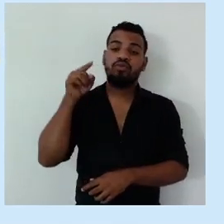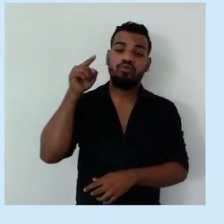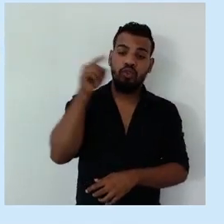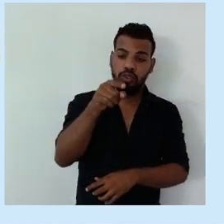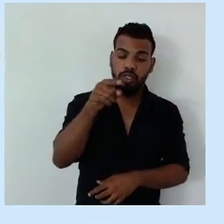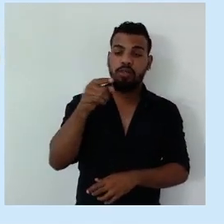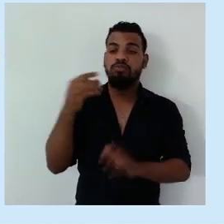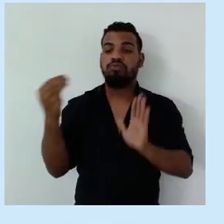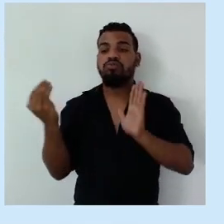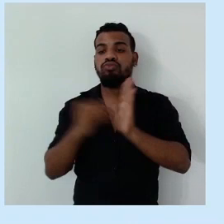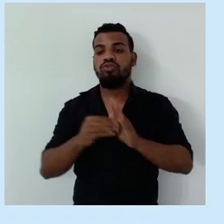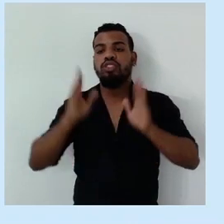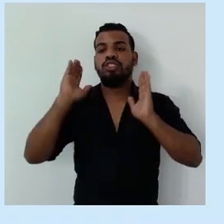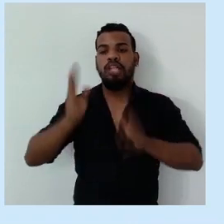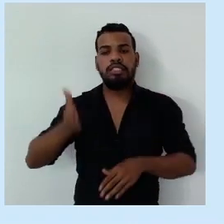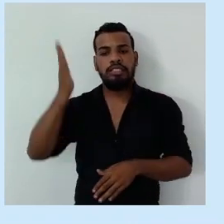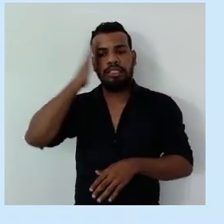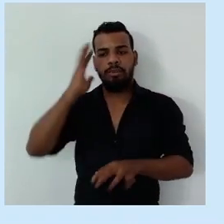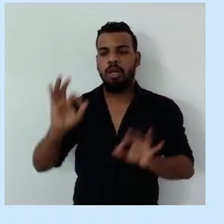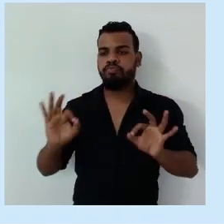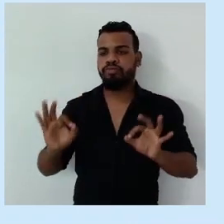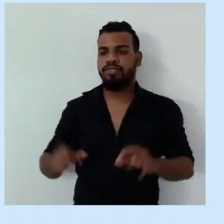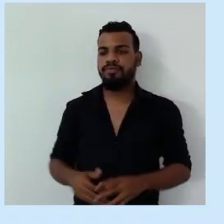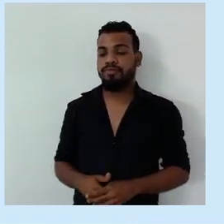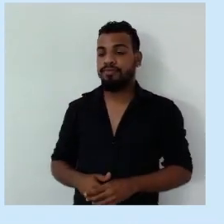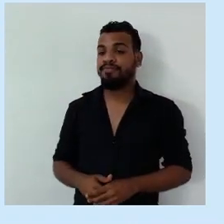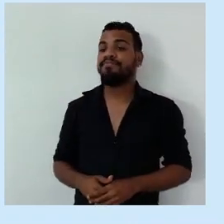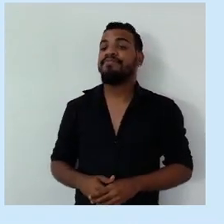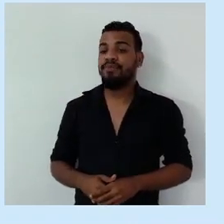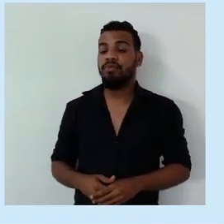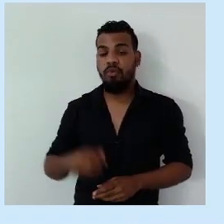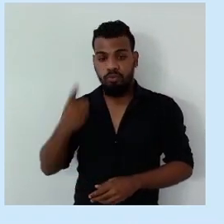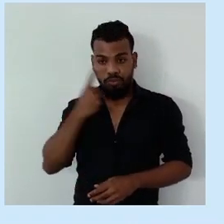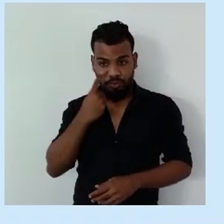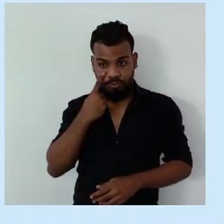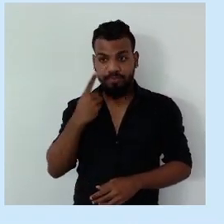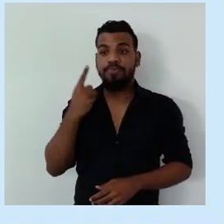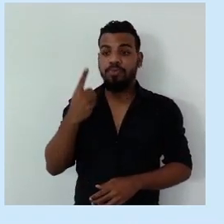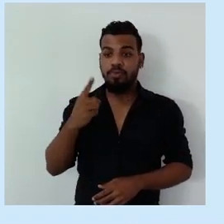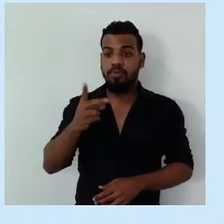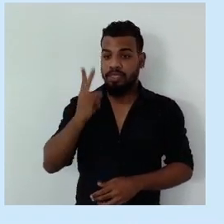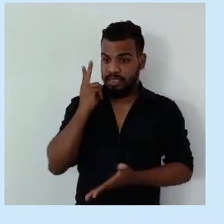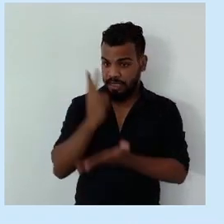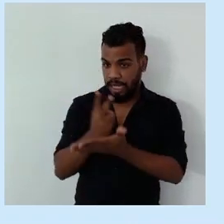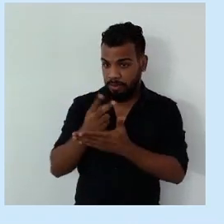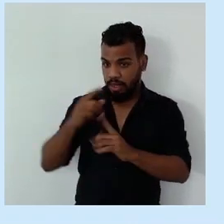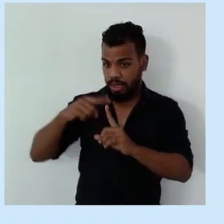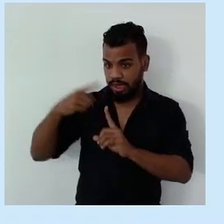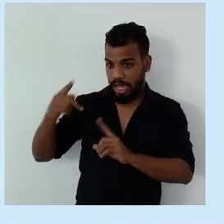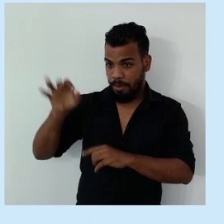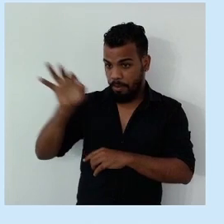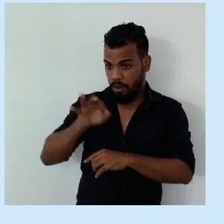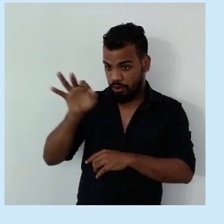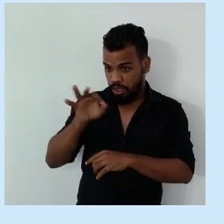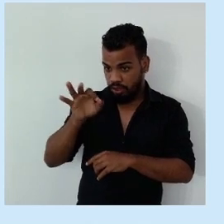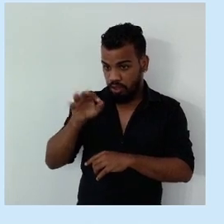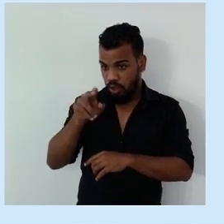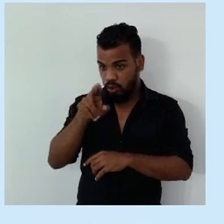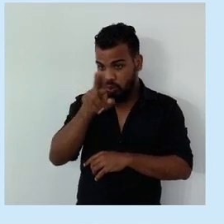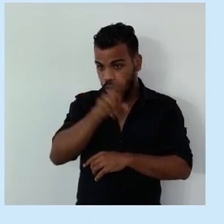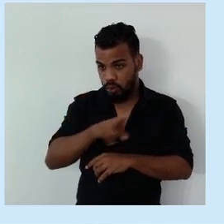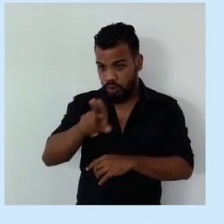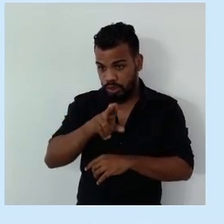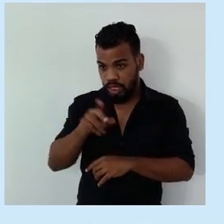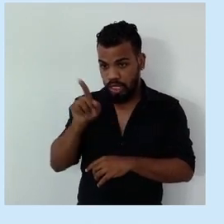aplica, já sai o valor exato. Então se liga, toda vez que tiver esse tipo de porcentagem, você usar esse